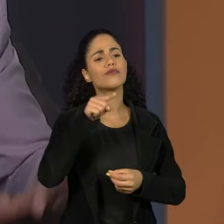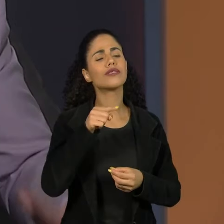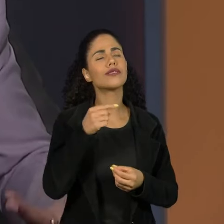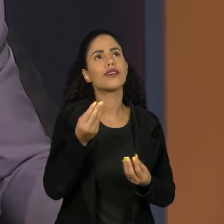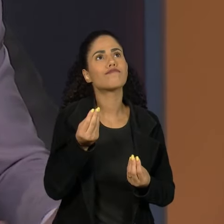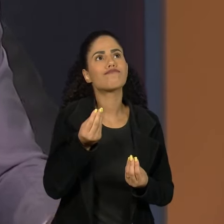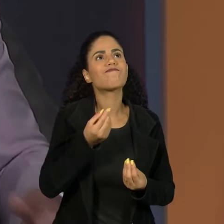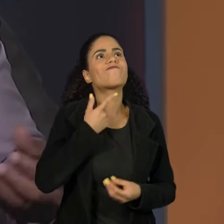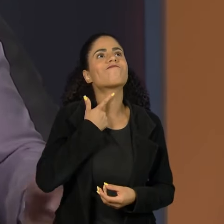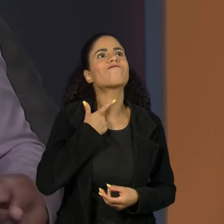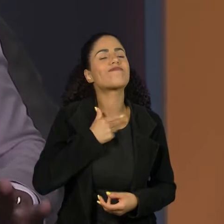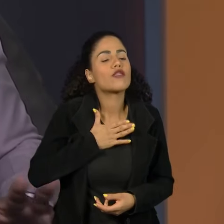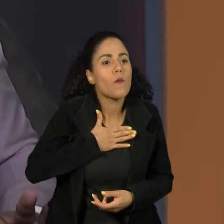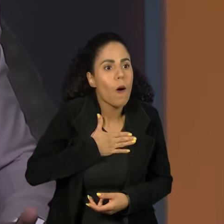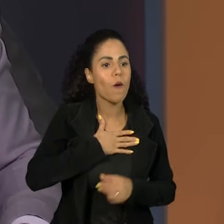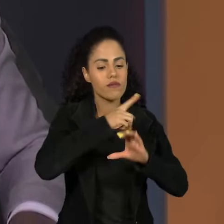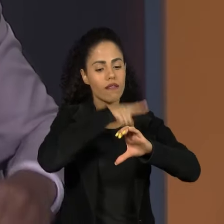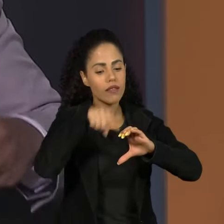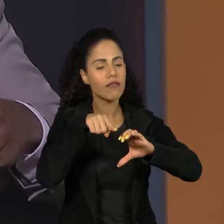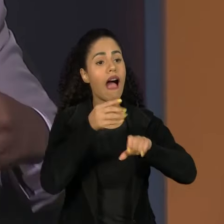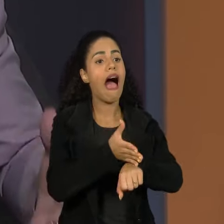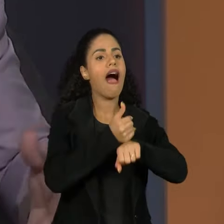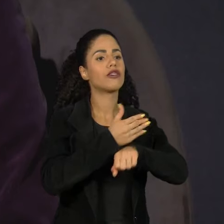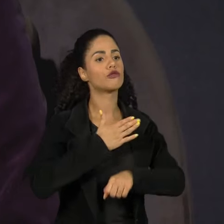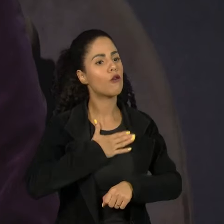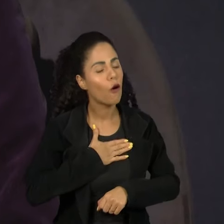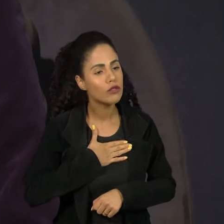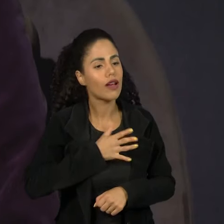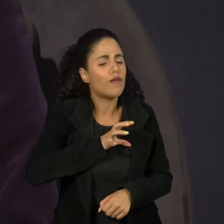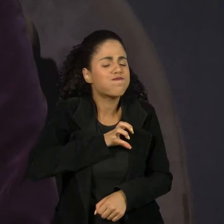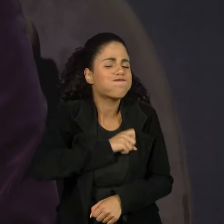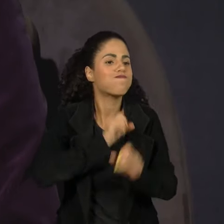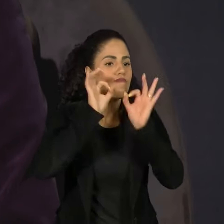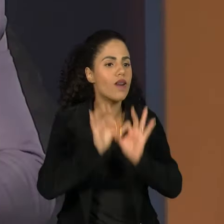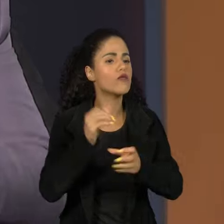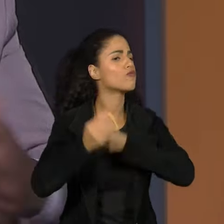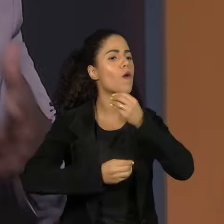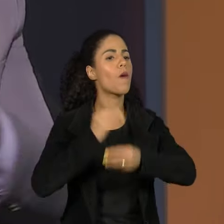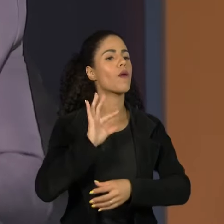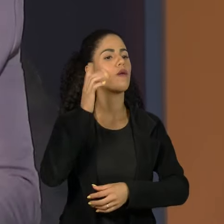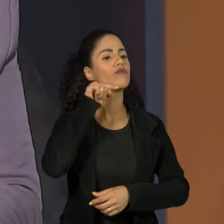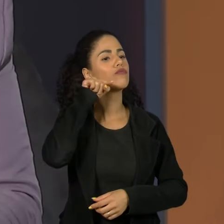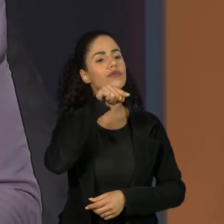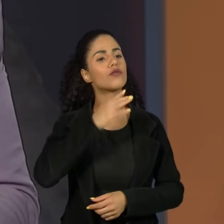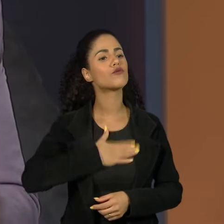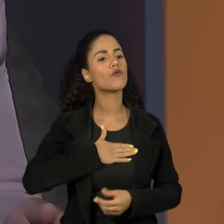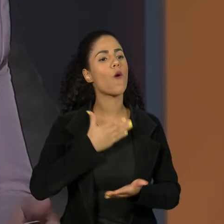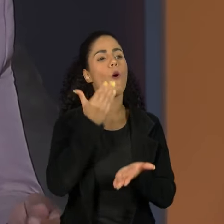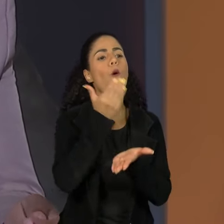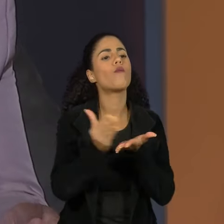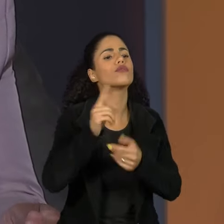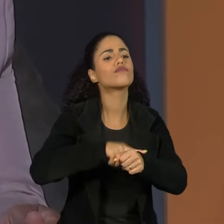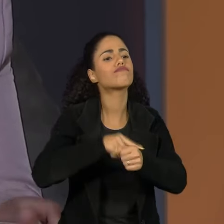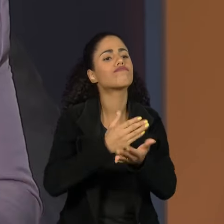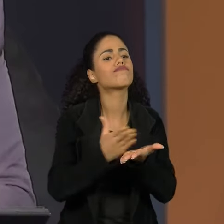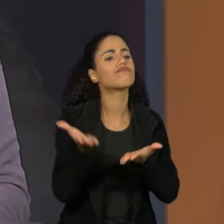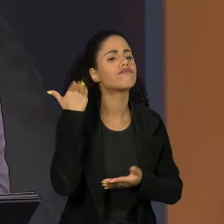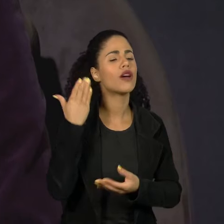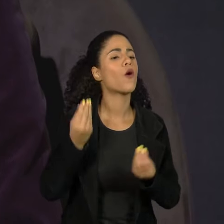que para ser cientista tem que ser, antes de tudo, um apaixonado, né? Como surgiu a sua paixão pela